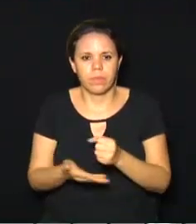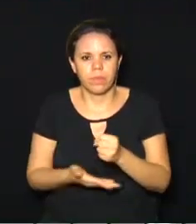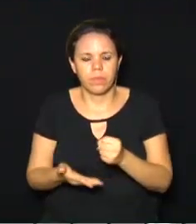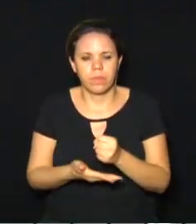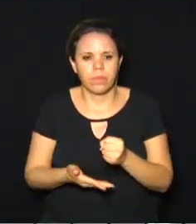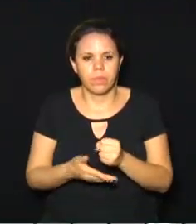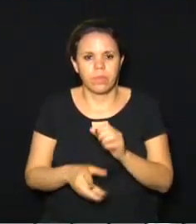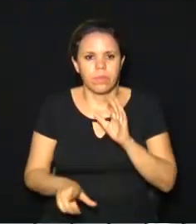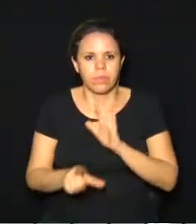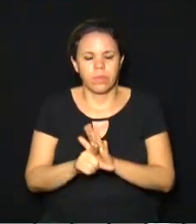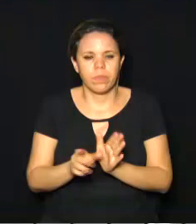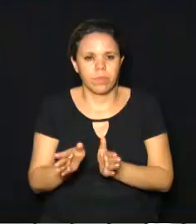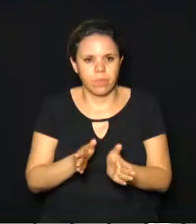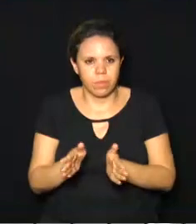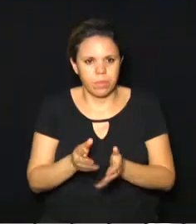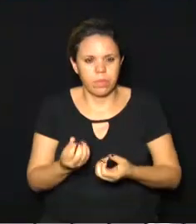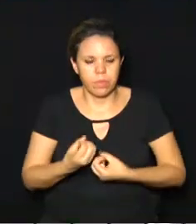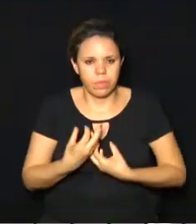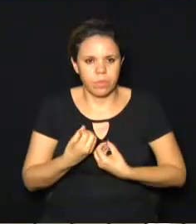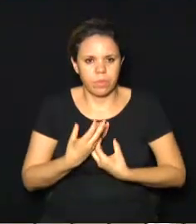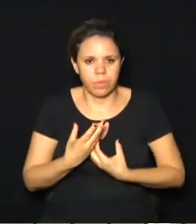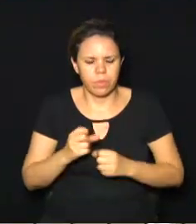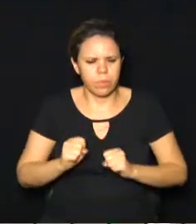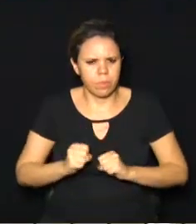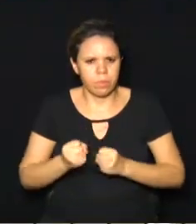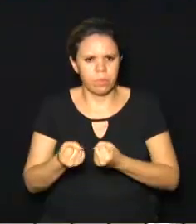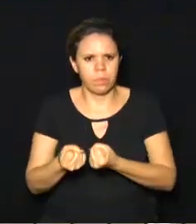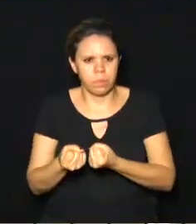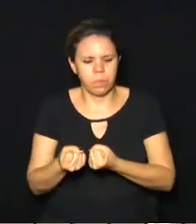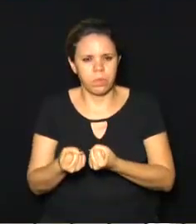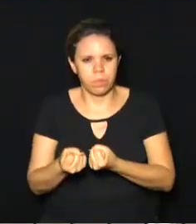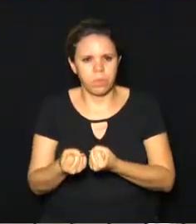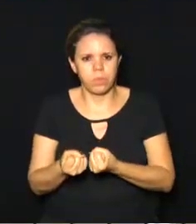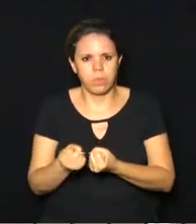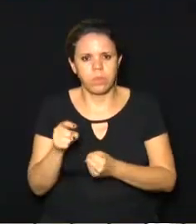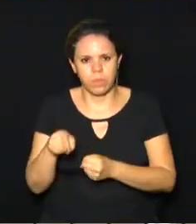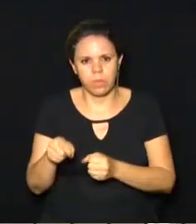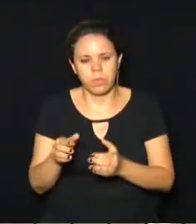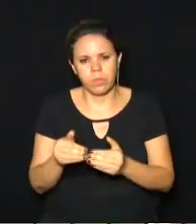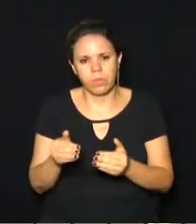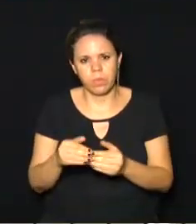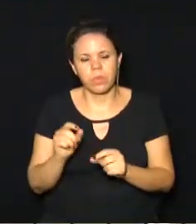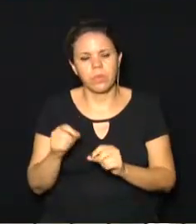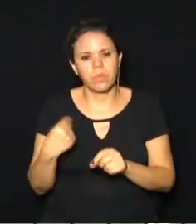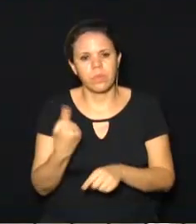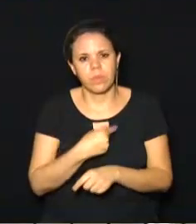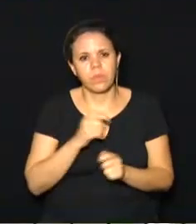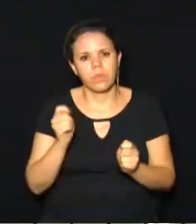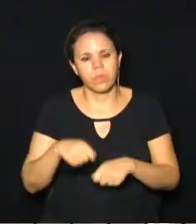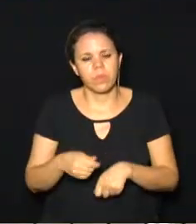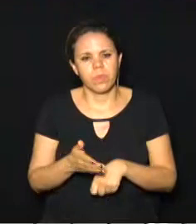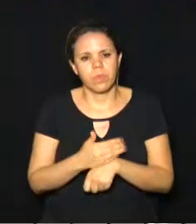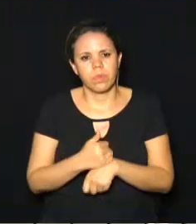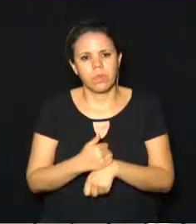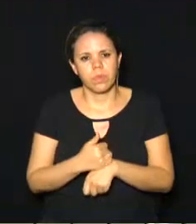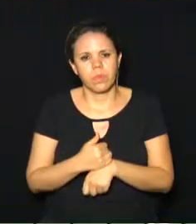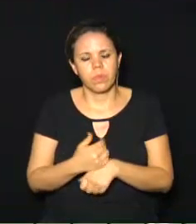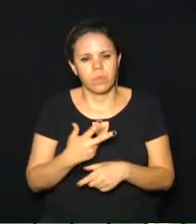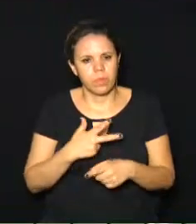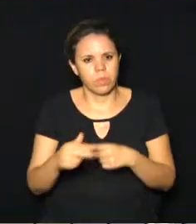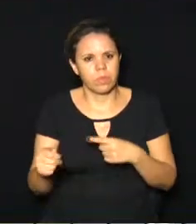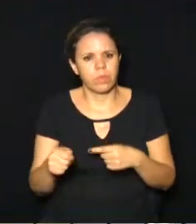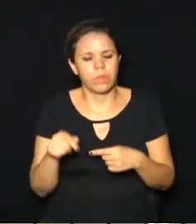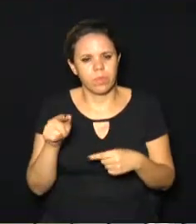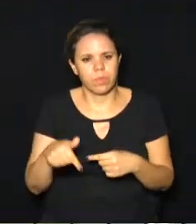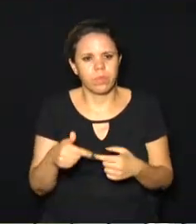na Lei de Acesso à Informação para reforçar esse pedido para que a gente possa, o quanto antes, superar do ponto